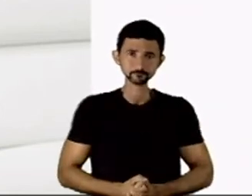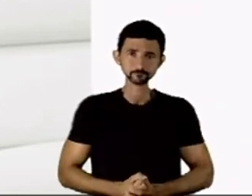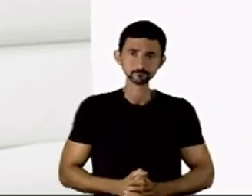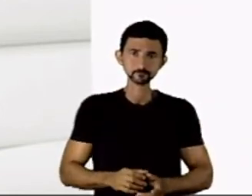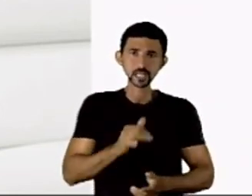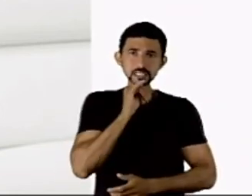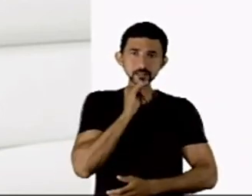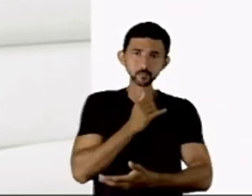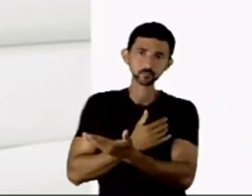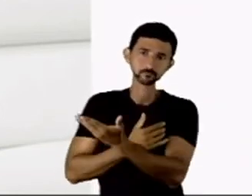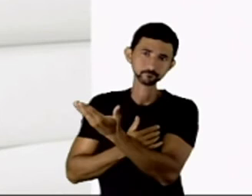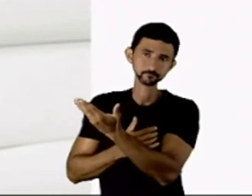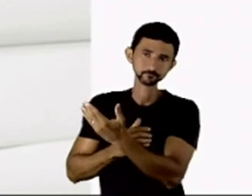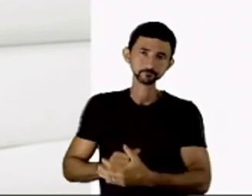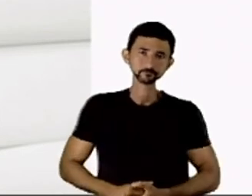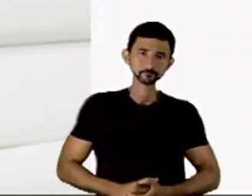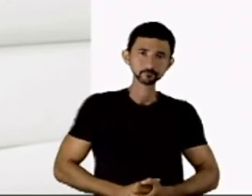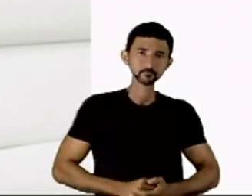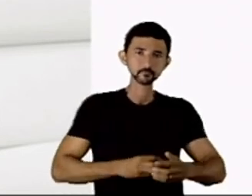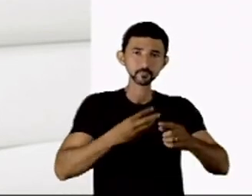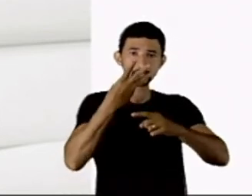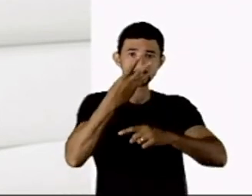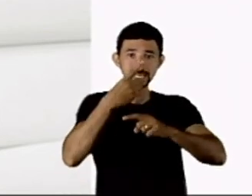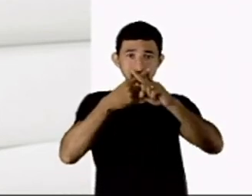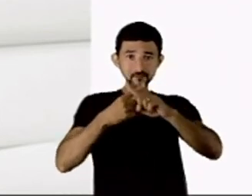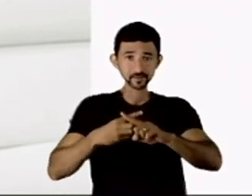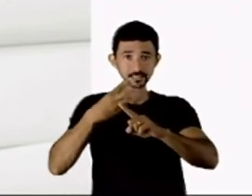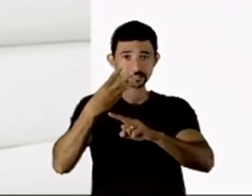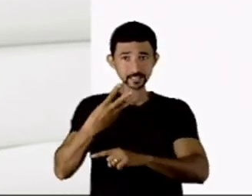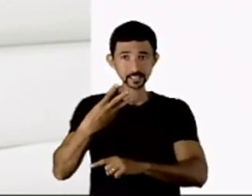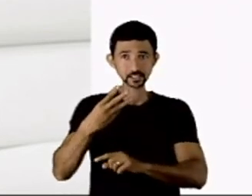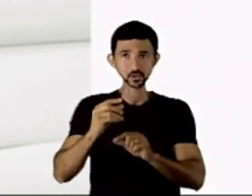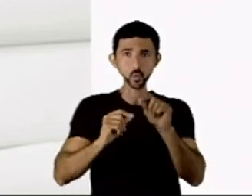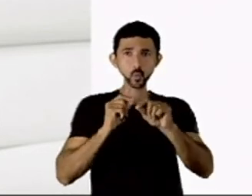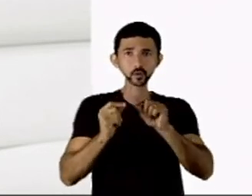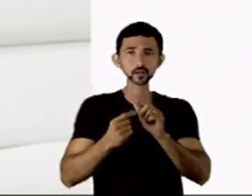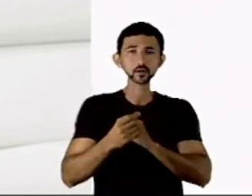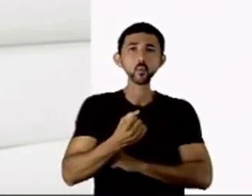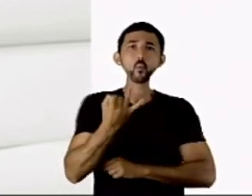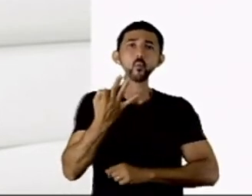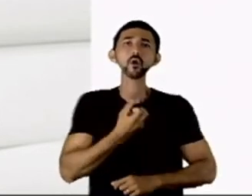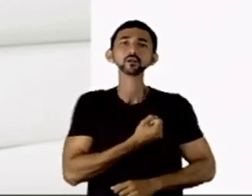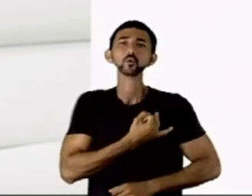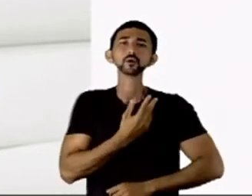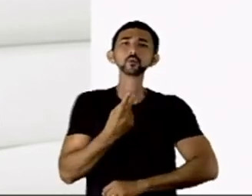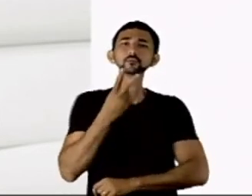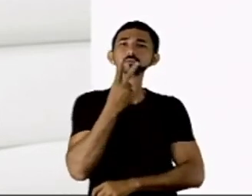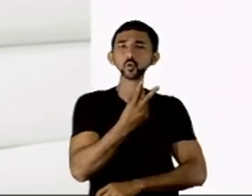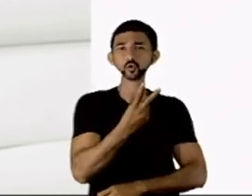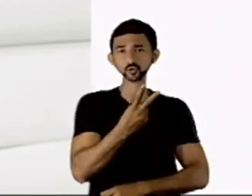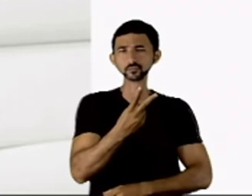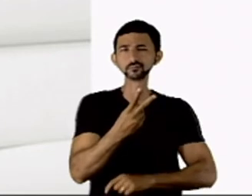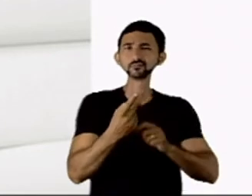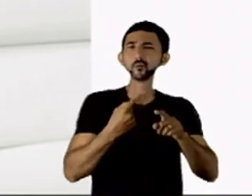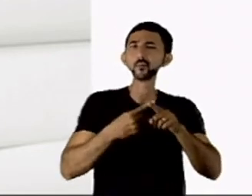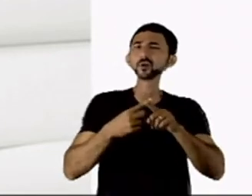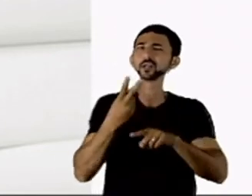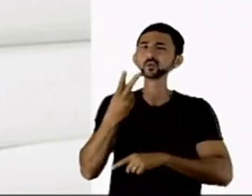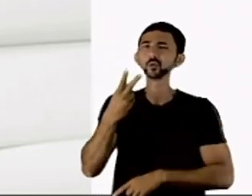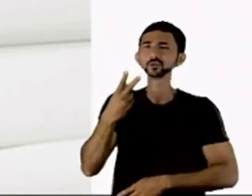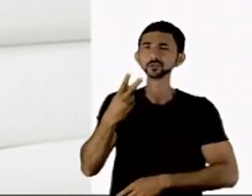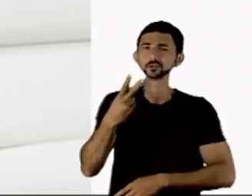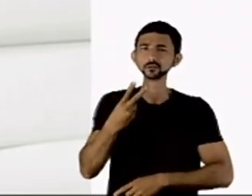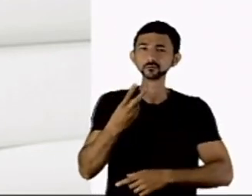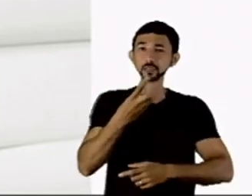aqui no exemplo. 3 vezes 3. Eu estou expondo quantos fatores? 2. Por que 2,